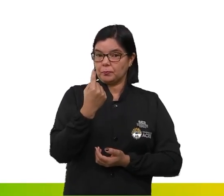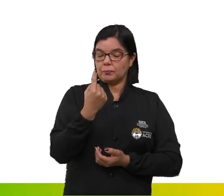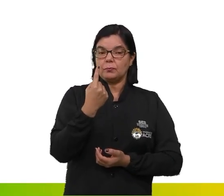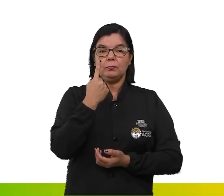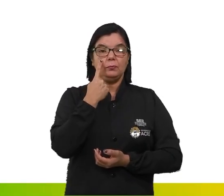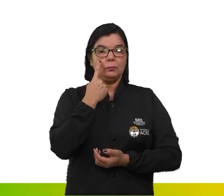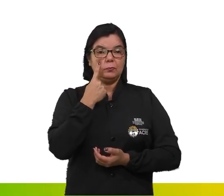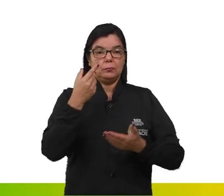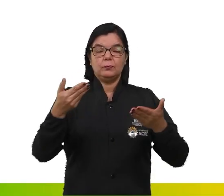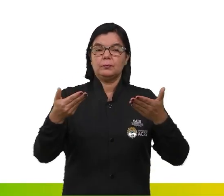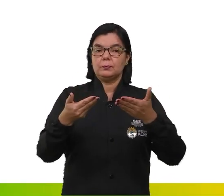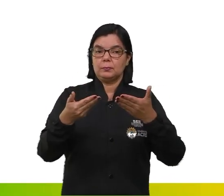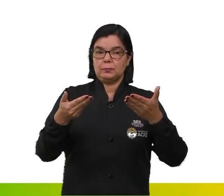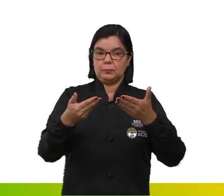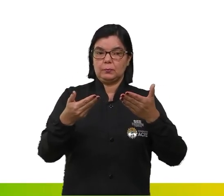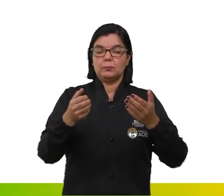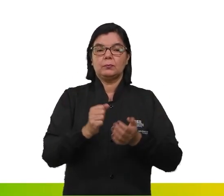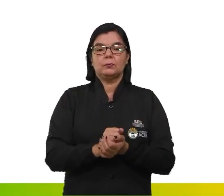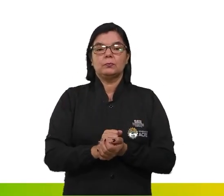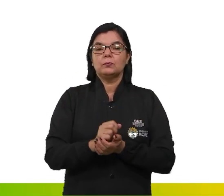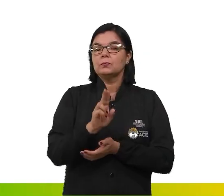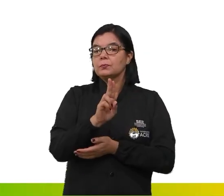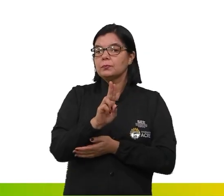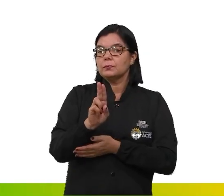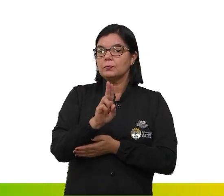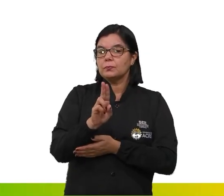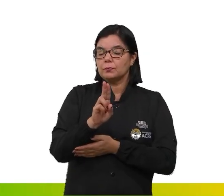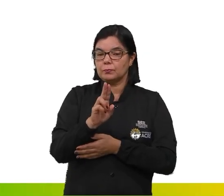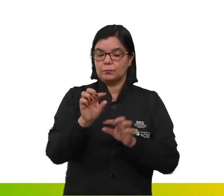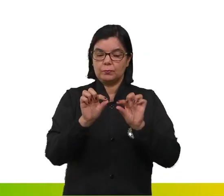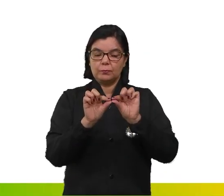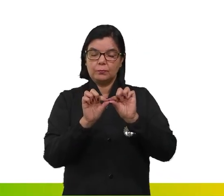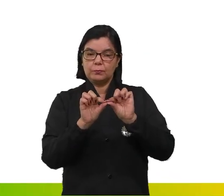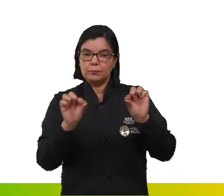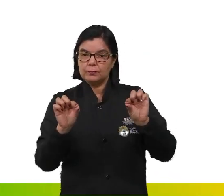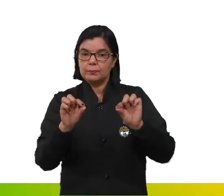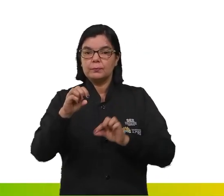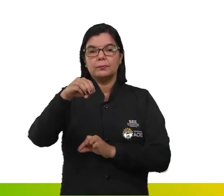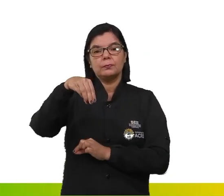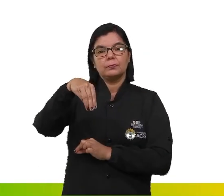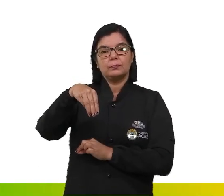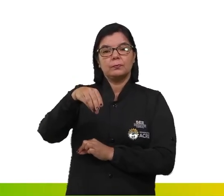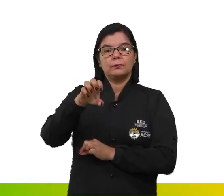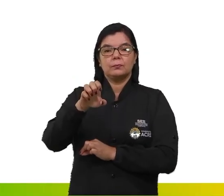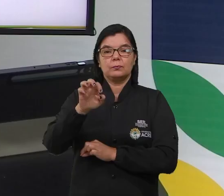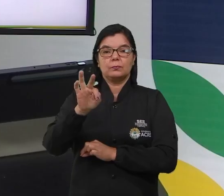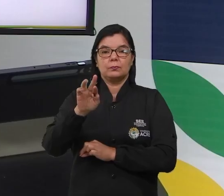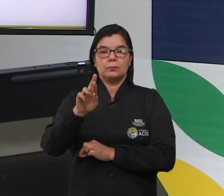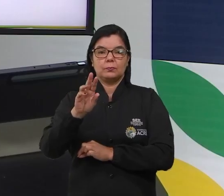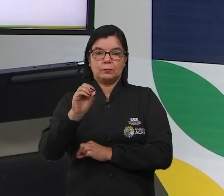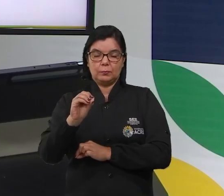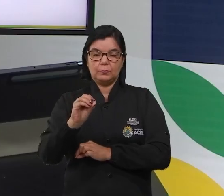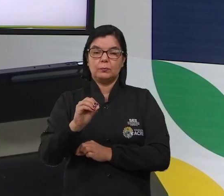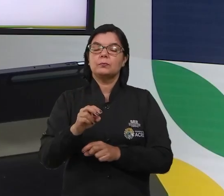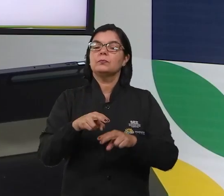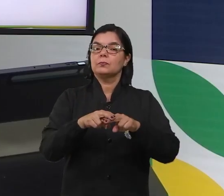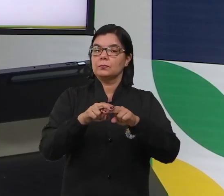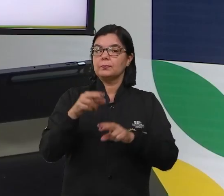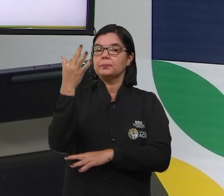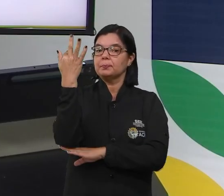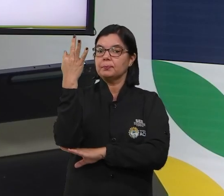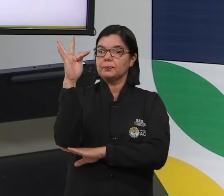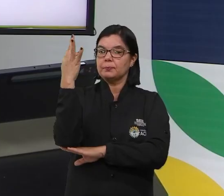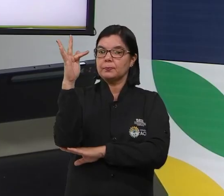essa parte agora, eu vou chamar ela metro. E foi assim que os franceses